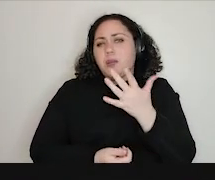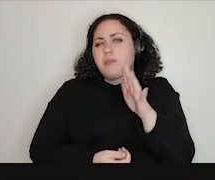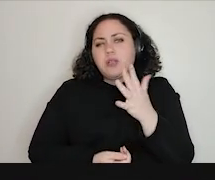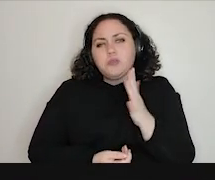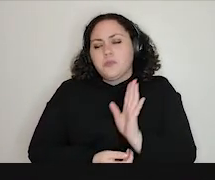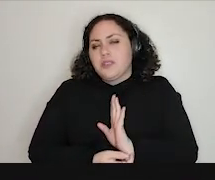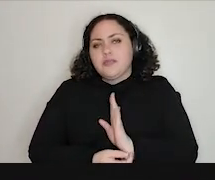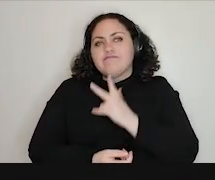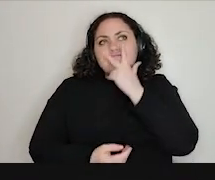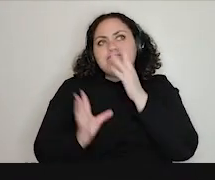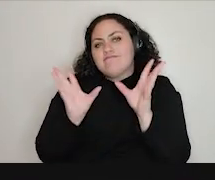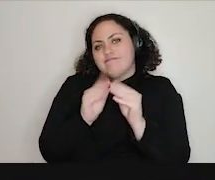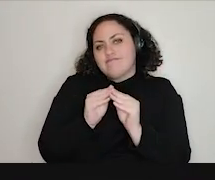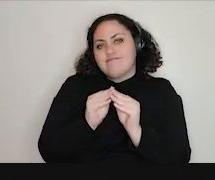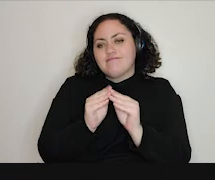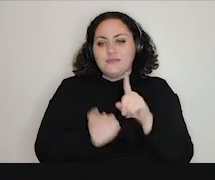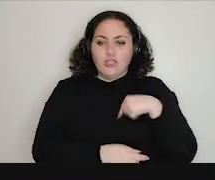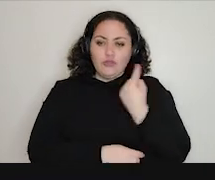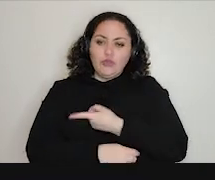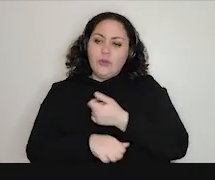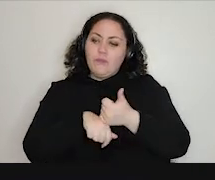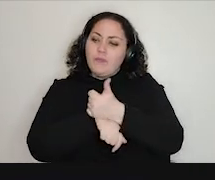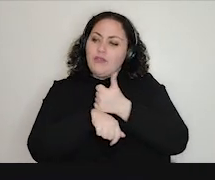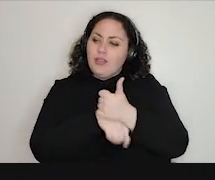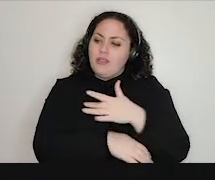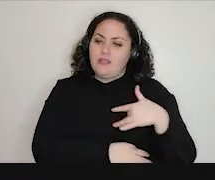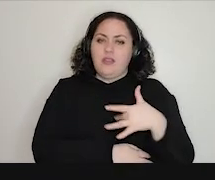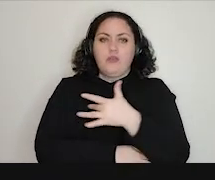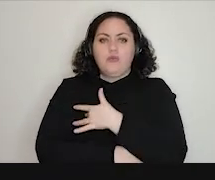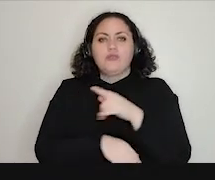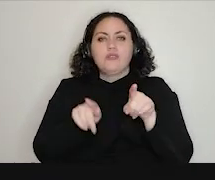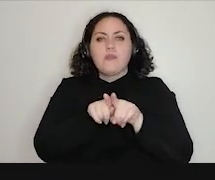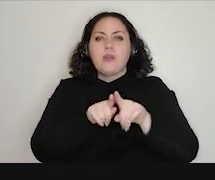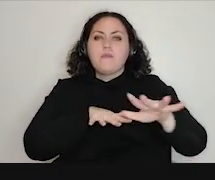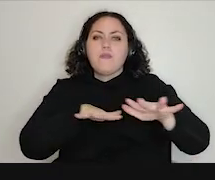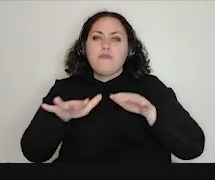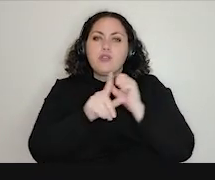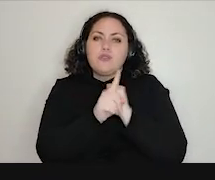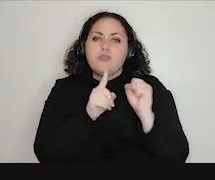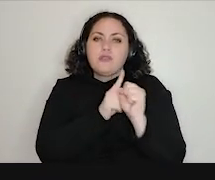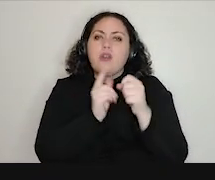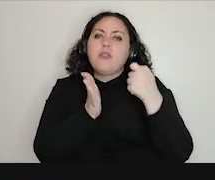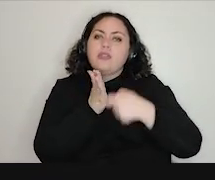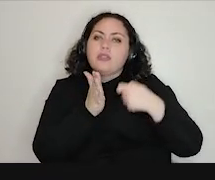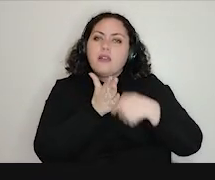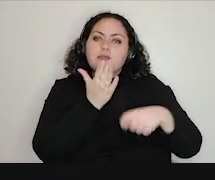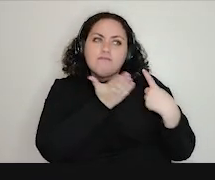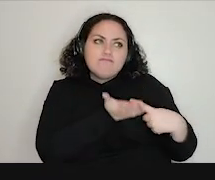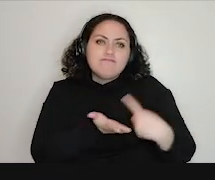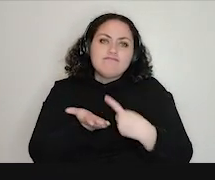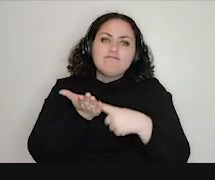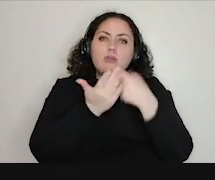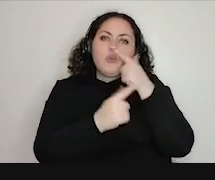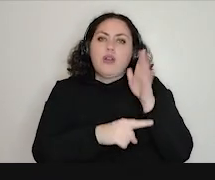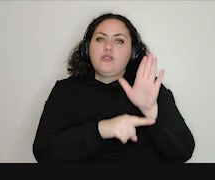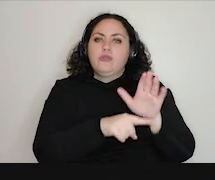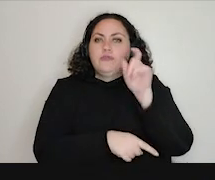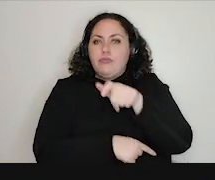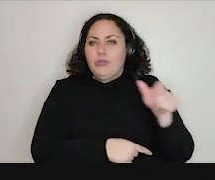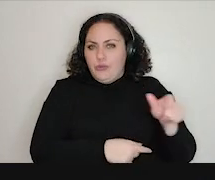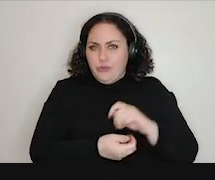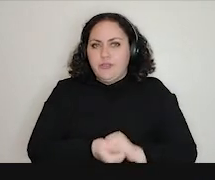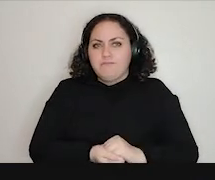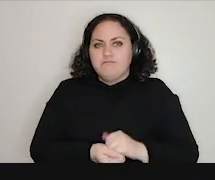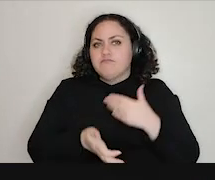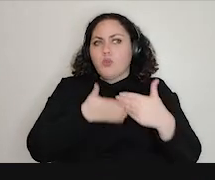tenta, os profissionais de saúde e o movimento social se articular para a gente estar conseguindo auxiliar essas pessoas.